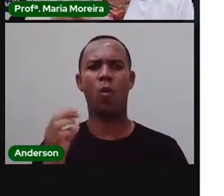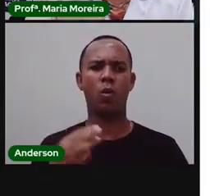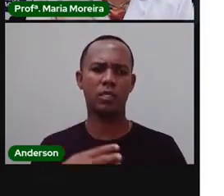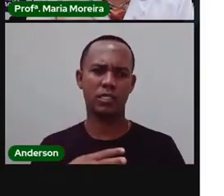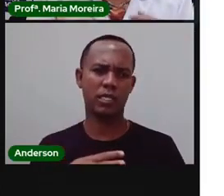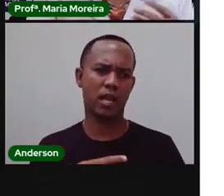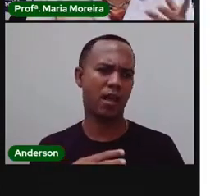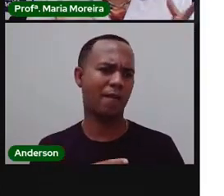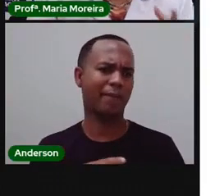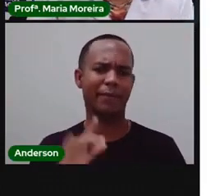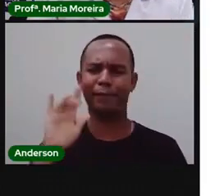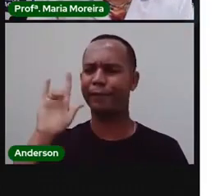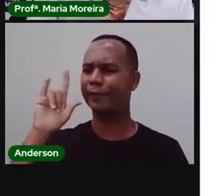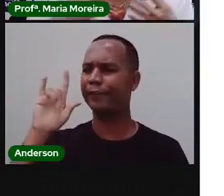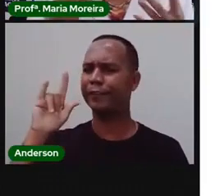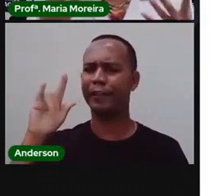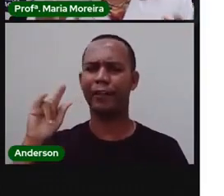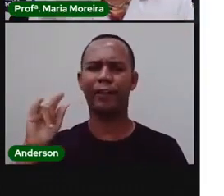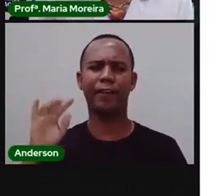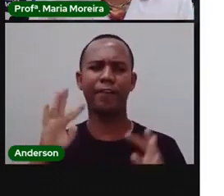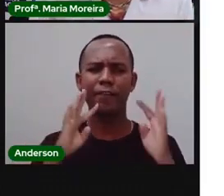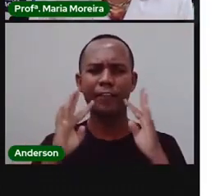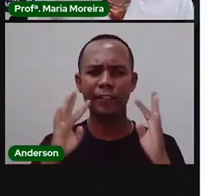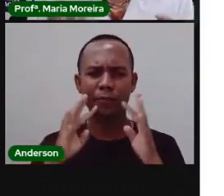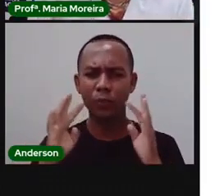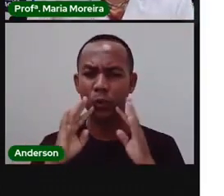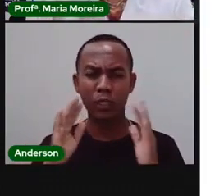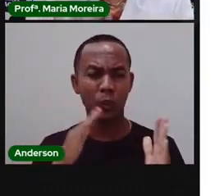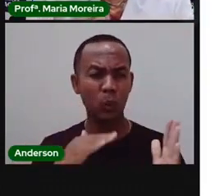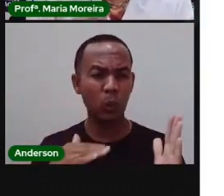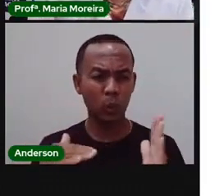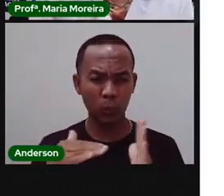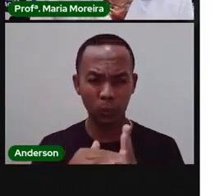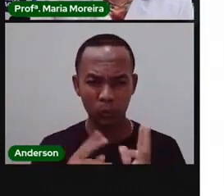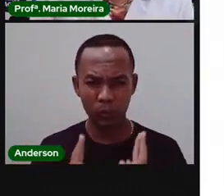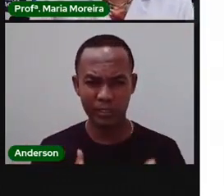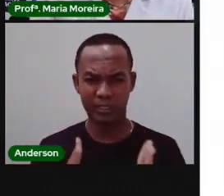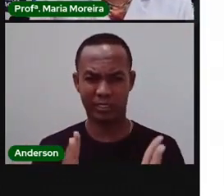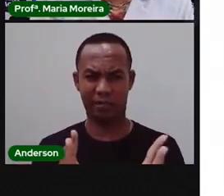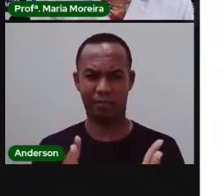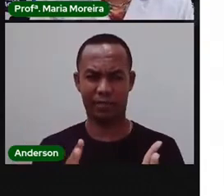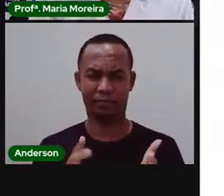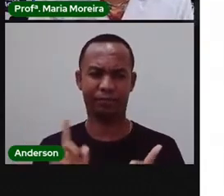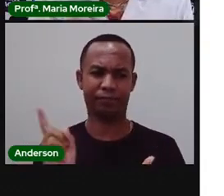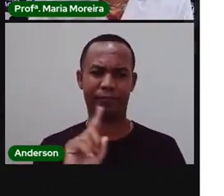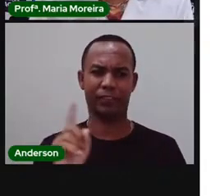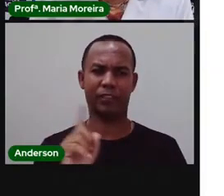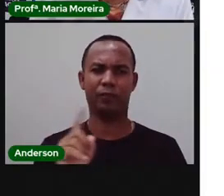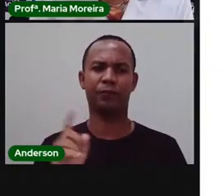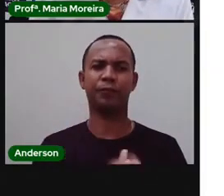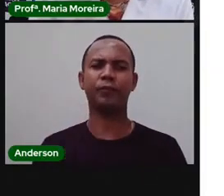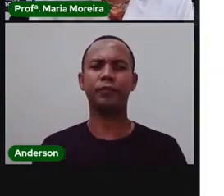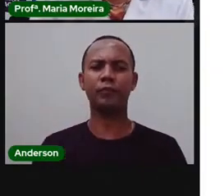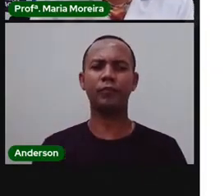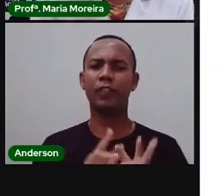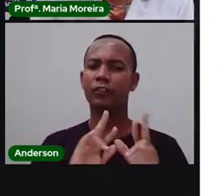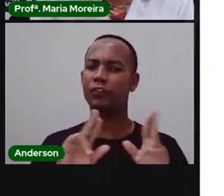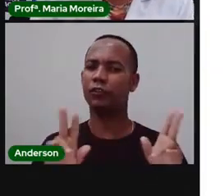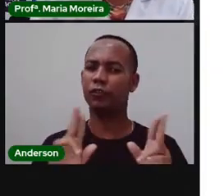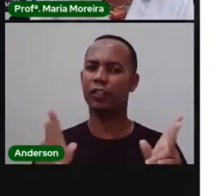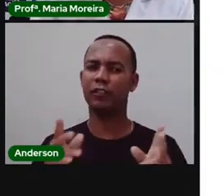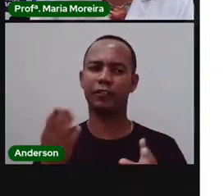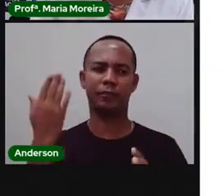WhatsApp, Instagram, Facebook, nem tudo isso sempre esteve disponível. E um outro detalhe, quando